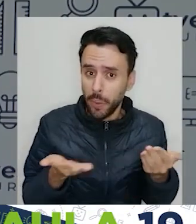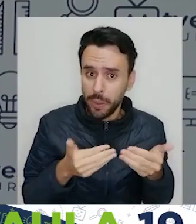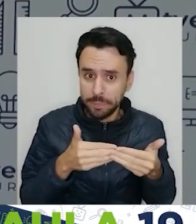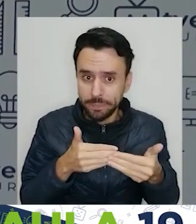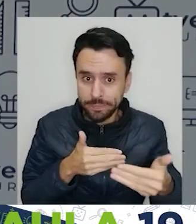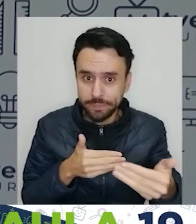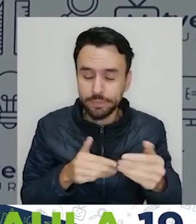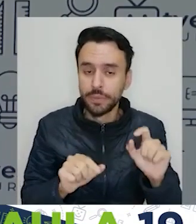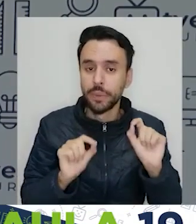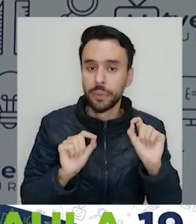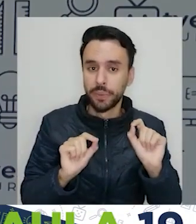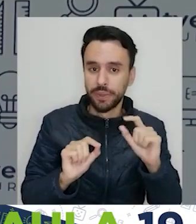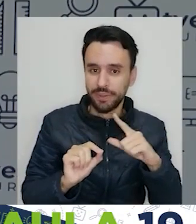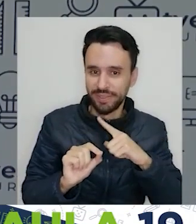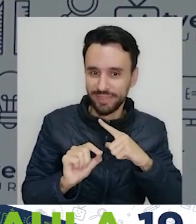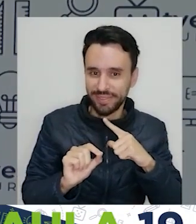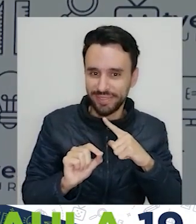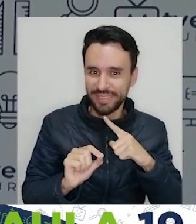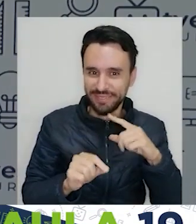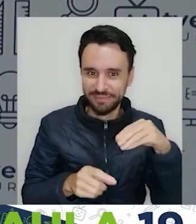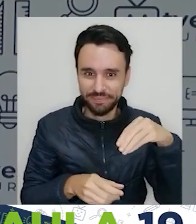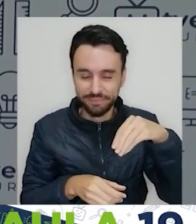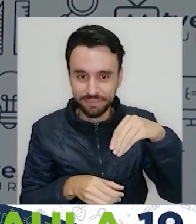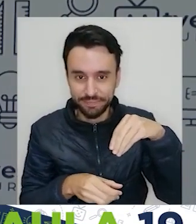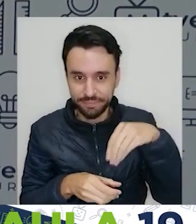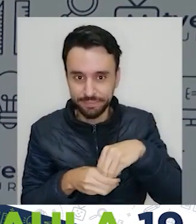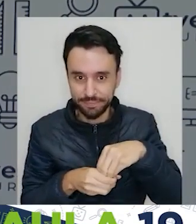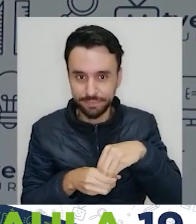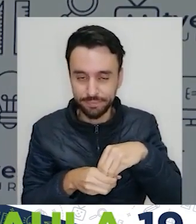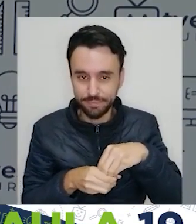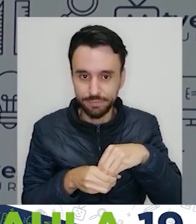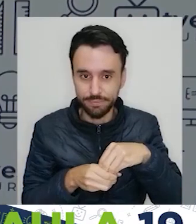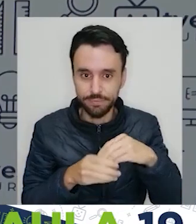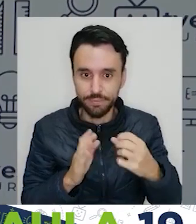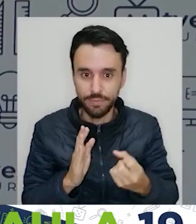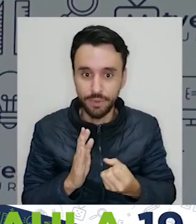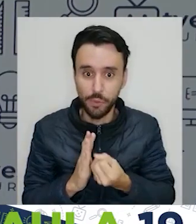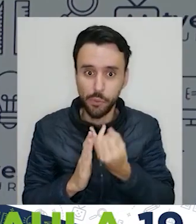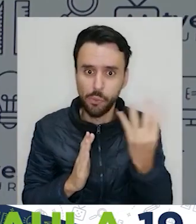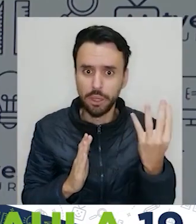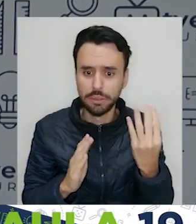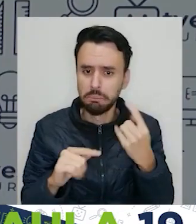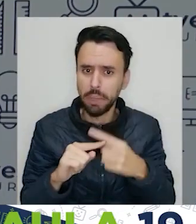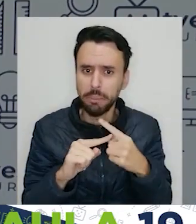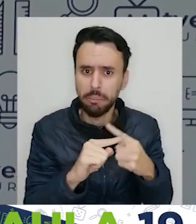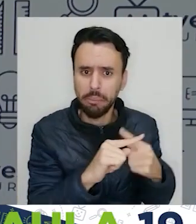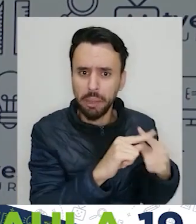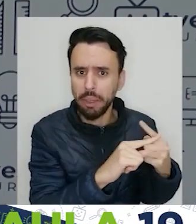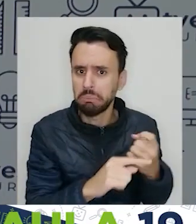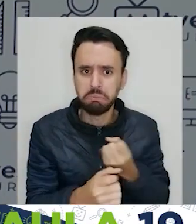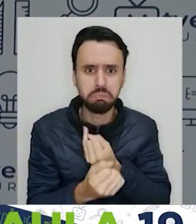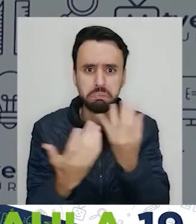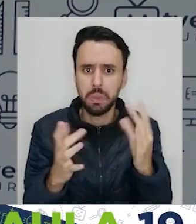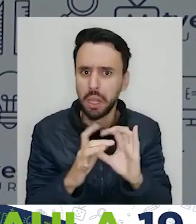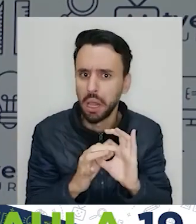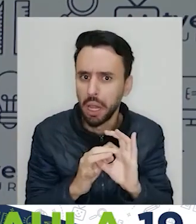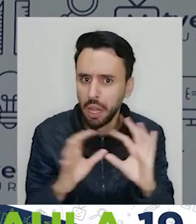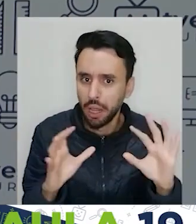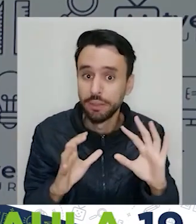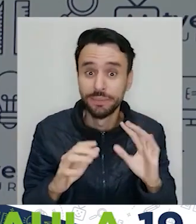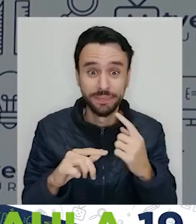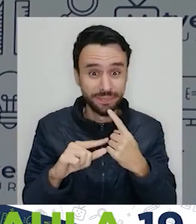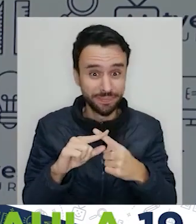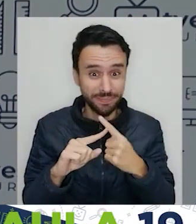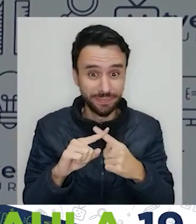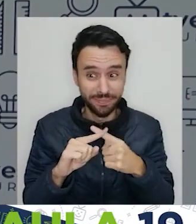continuar essa sequência se a gente quisesse. A gente pode fazer quantas vezes nós quisermos fazer. Então, nós terminamos